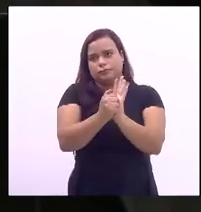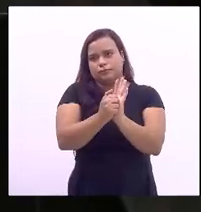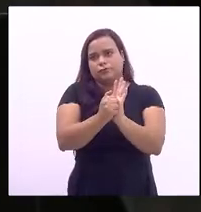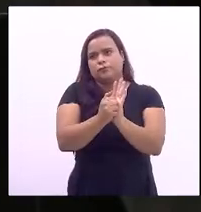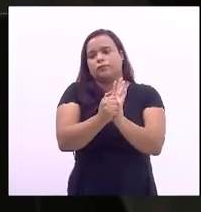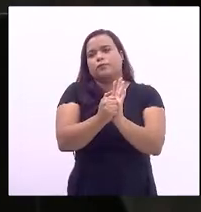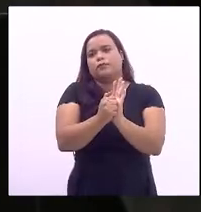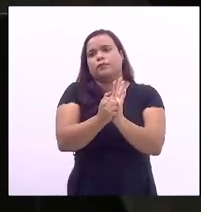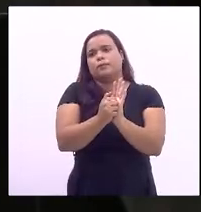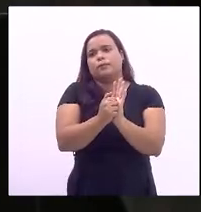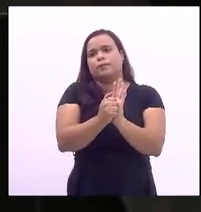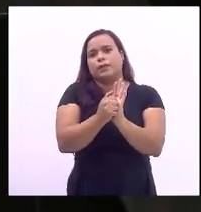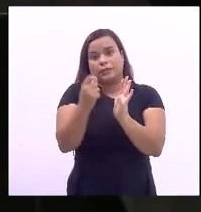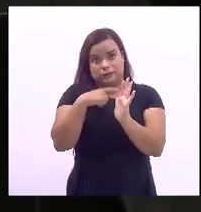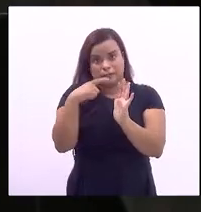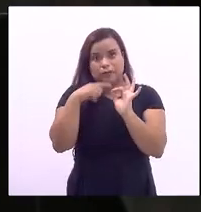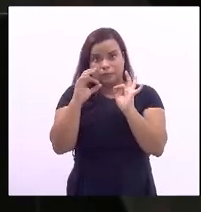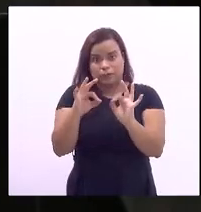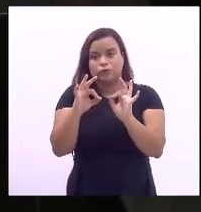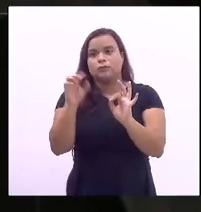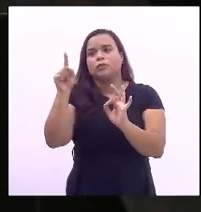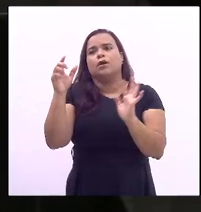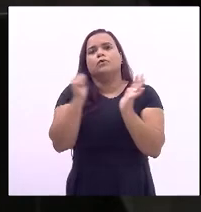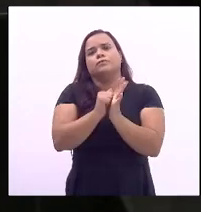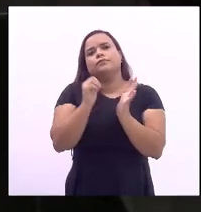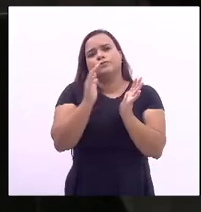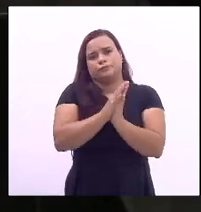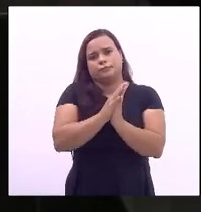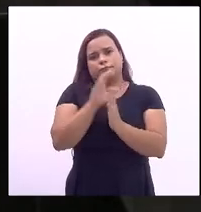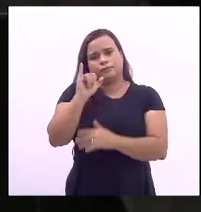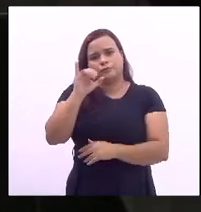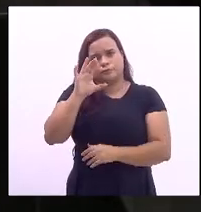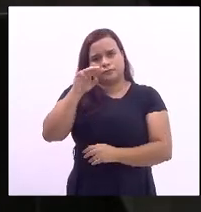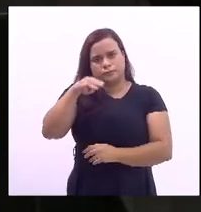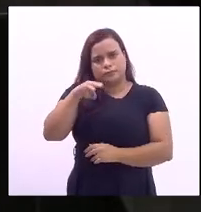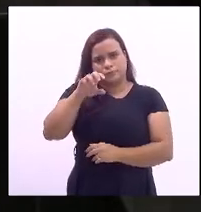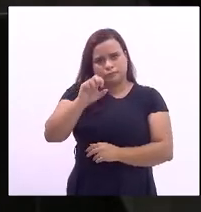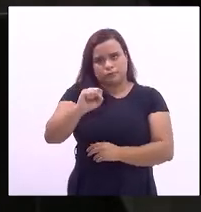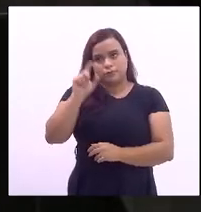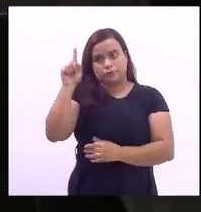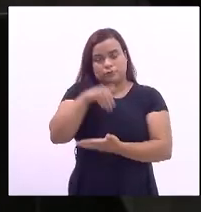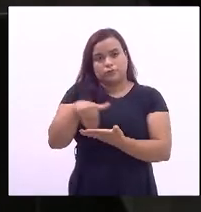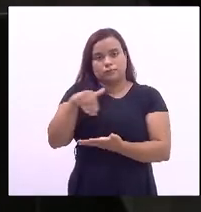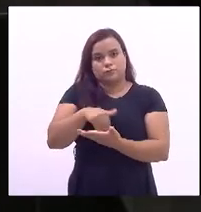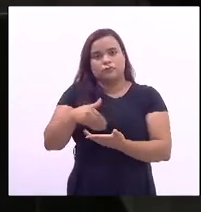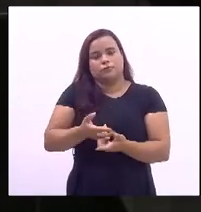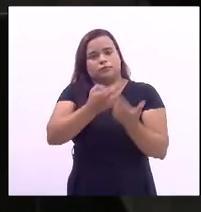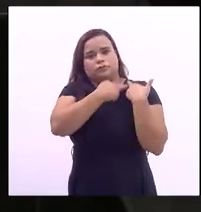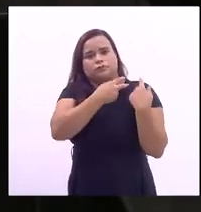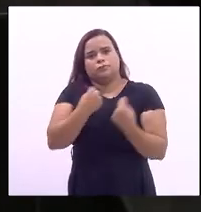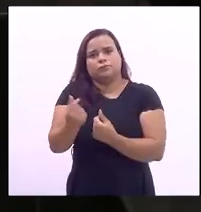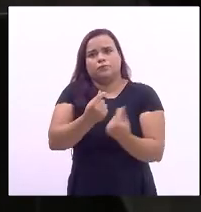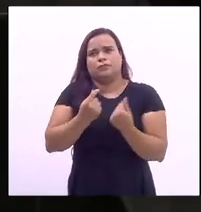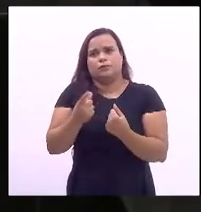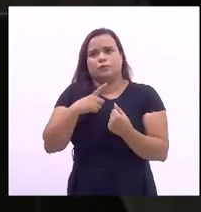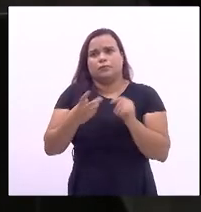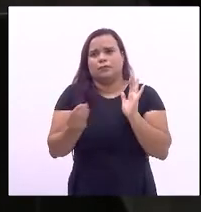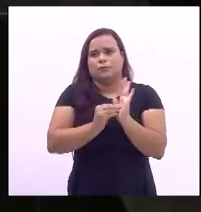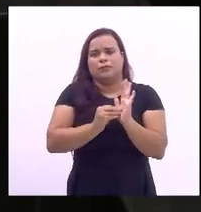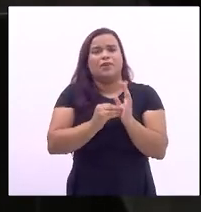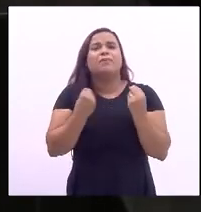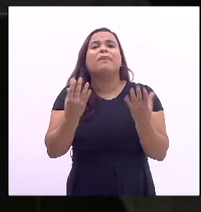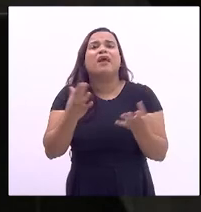cadastral obtido do cadastro e contribuinte de ICMS e mantido pela secretaria de fazenda para que isso